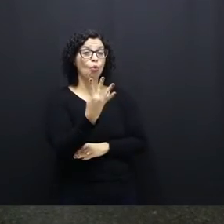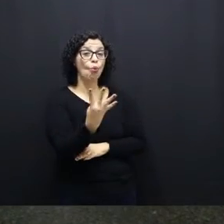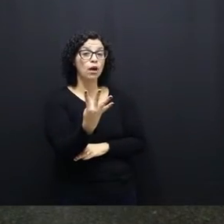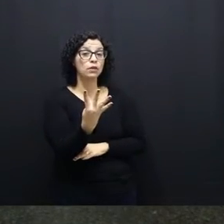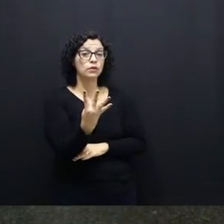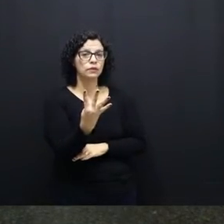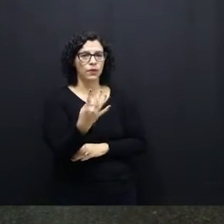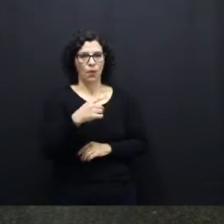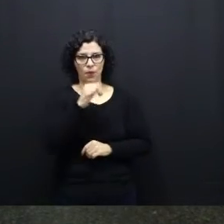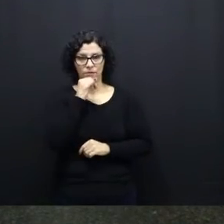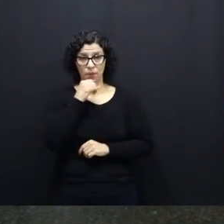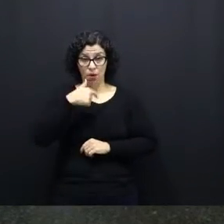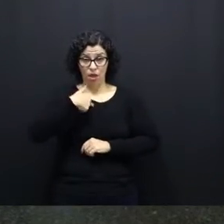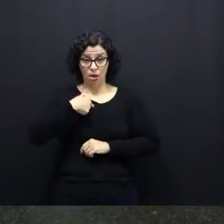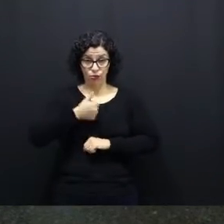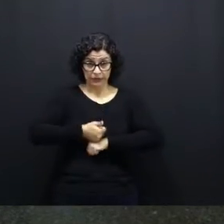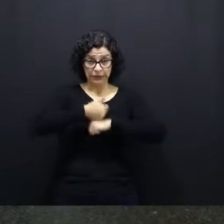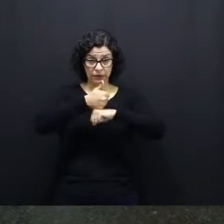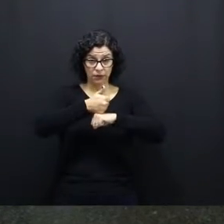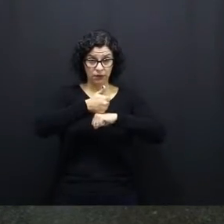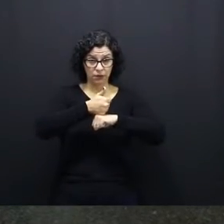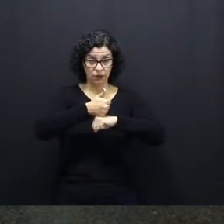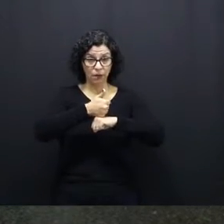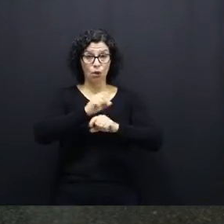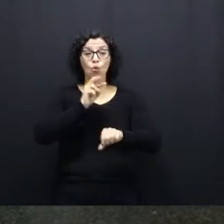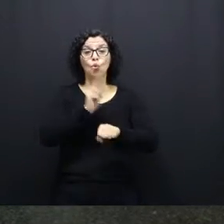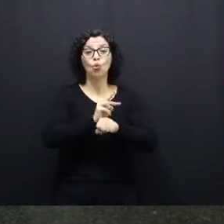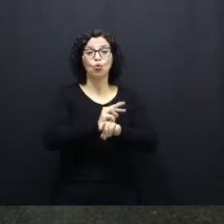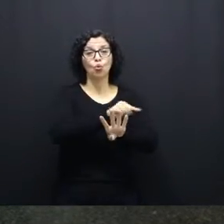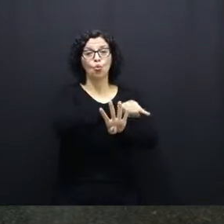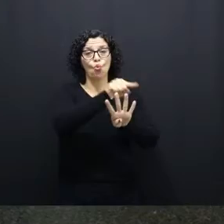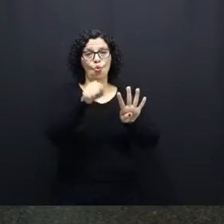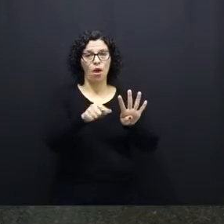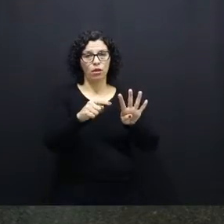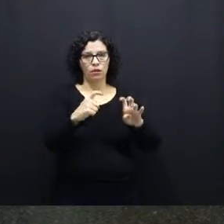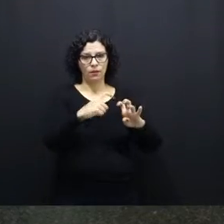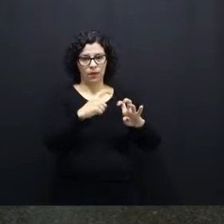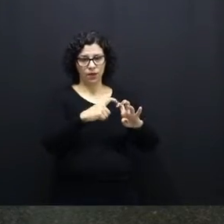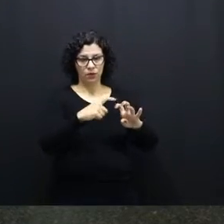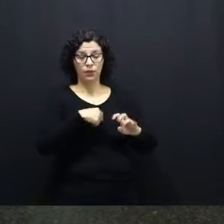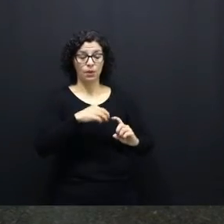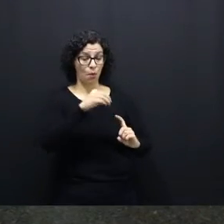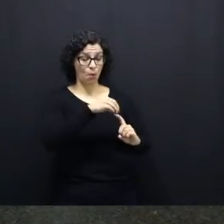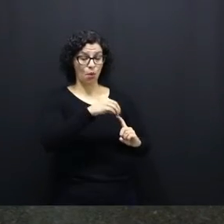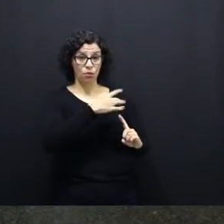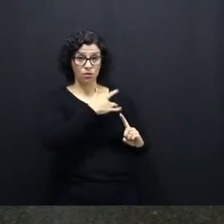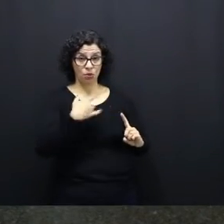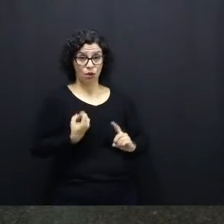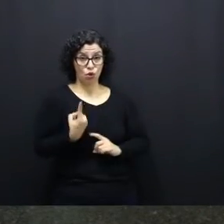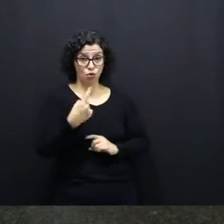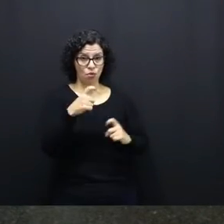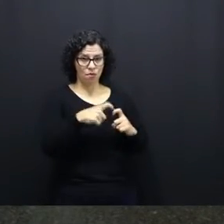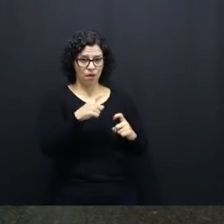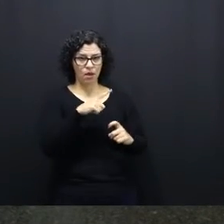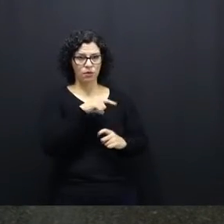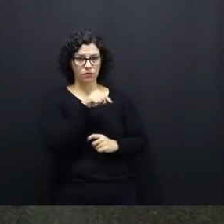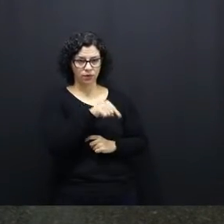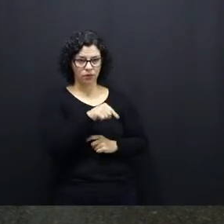Quatro médicos residentes então imagine se nós temos um médico na unidade básica de saúde